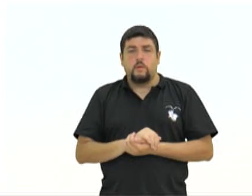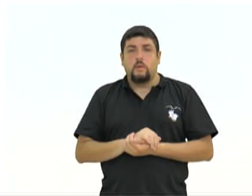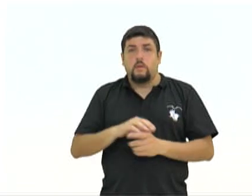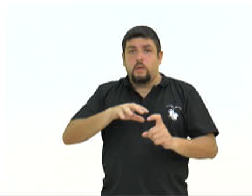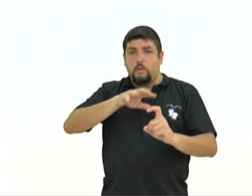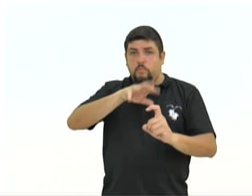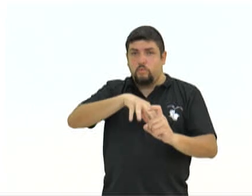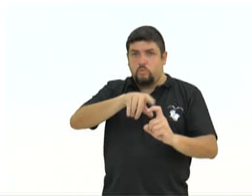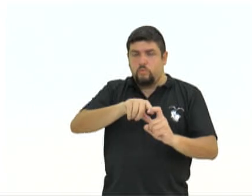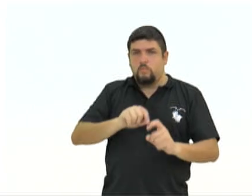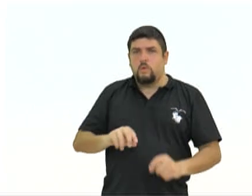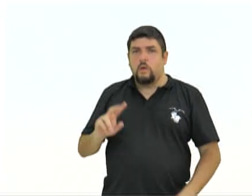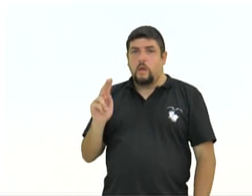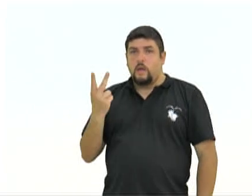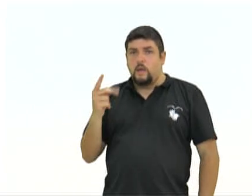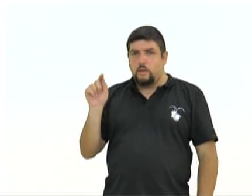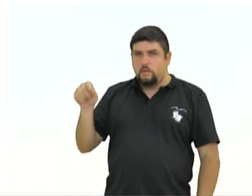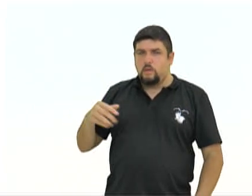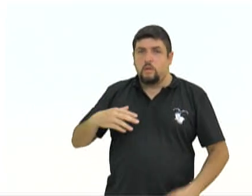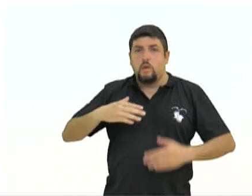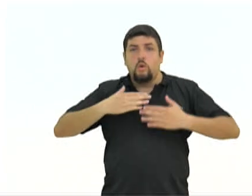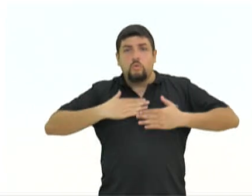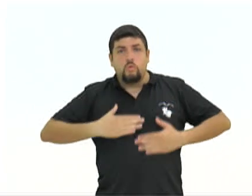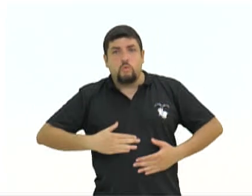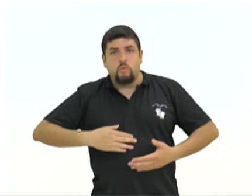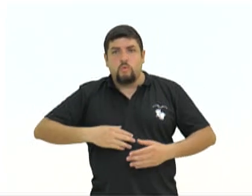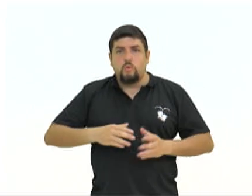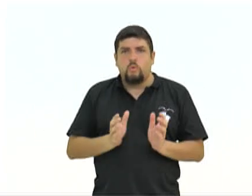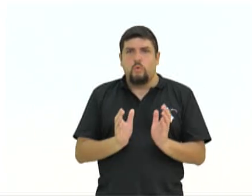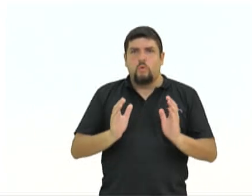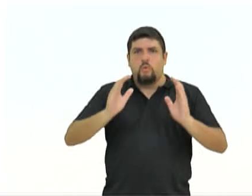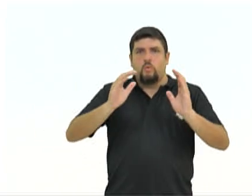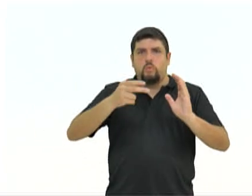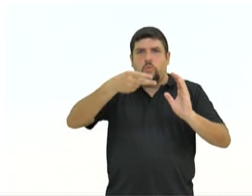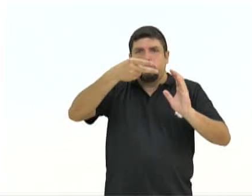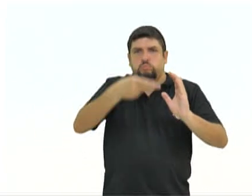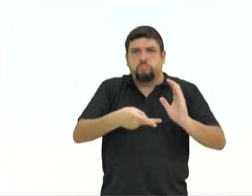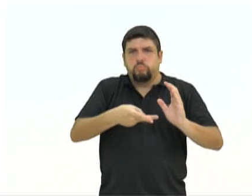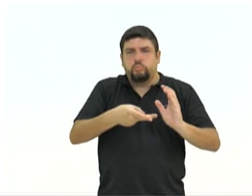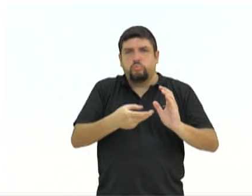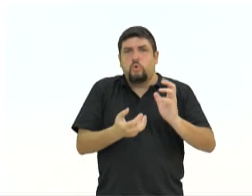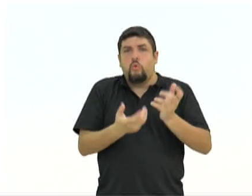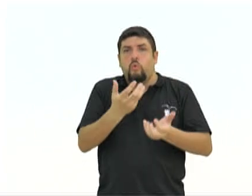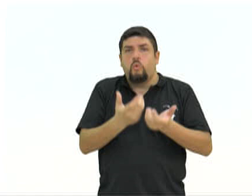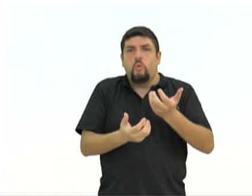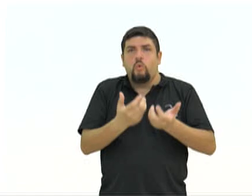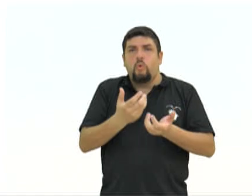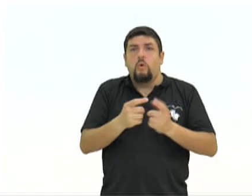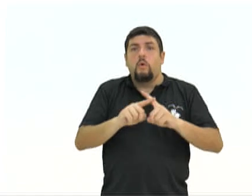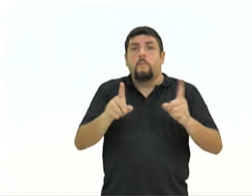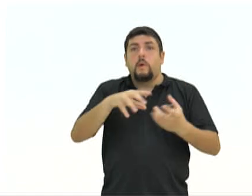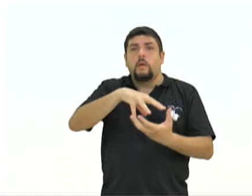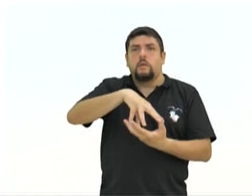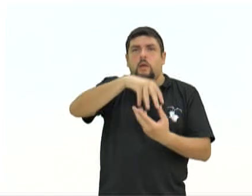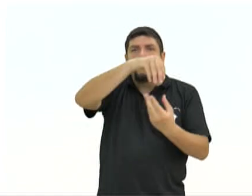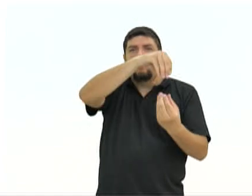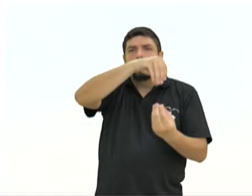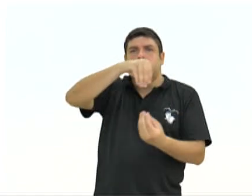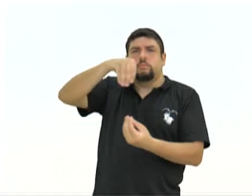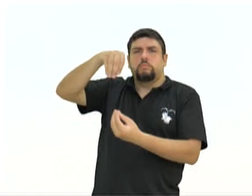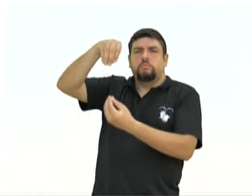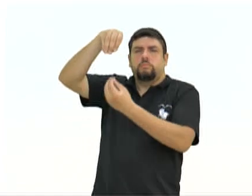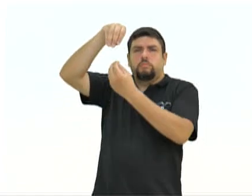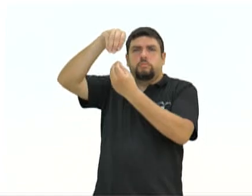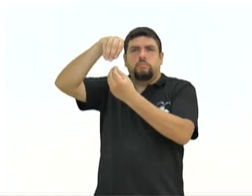corpo humano de Hércules foi queimado numa pira, mas sua essência ascendeu ao Olimpo, a morada dos